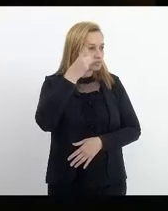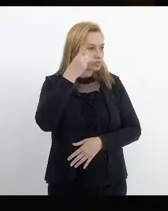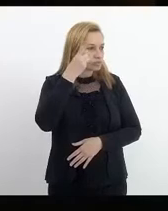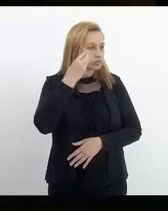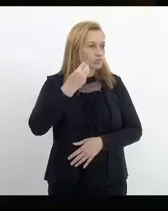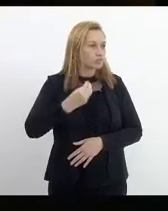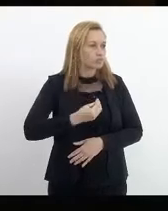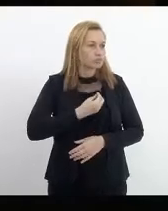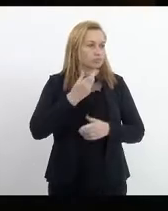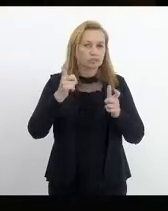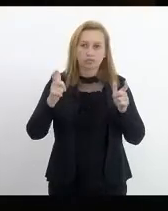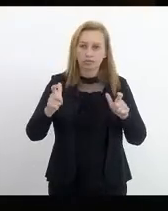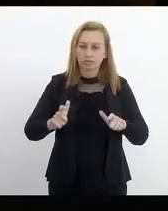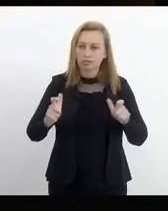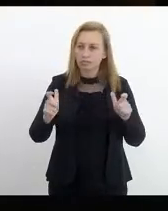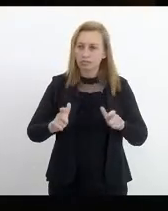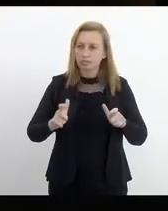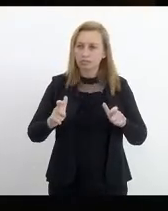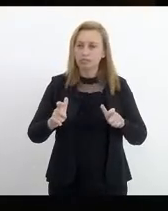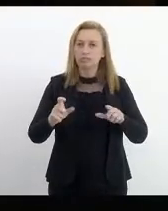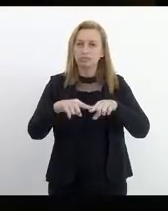deputados presentes funcionários